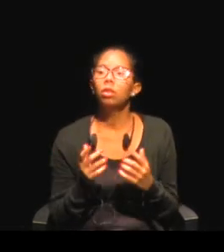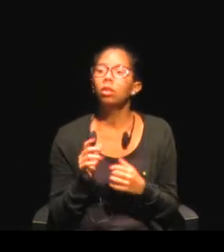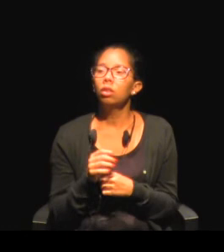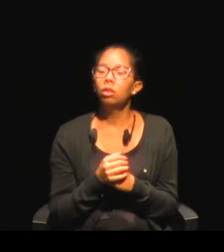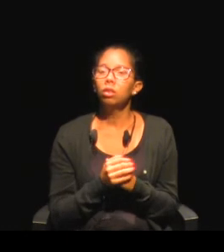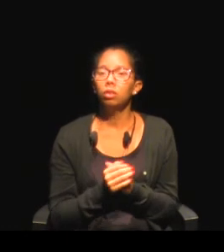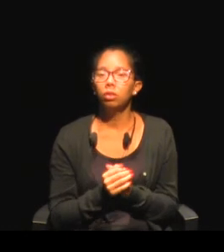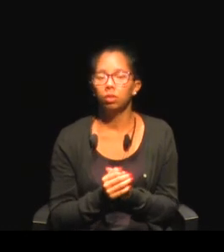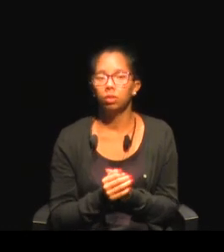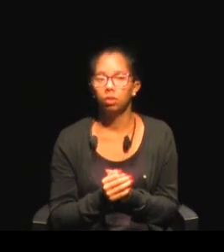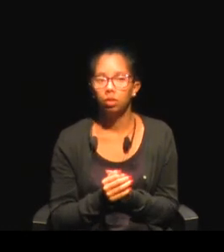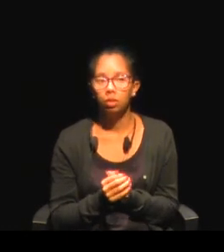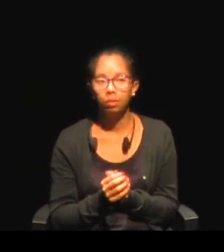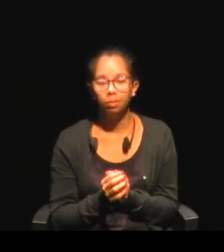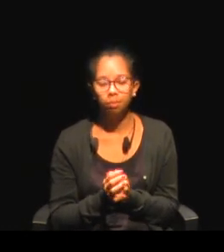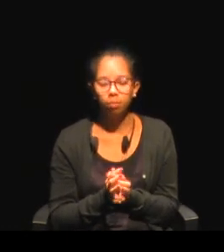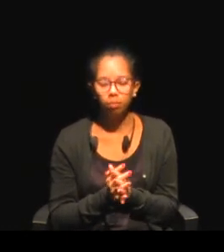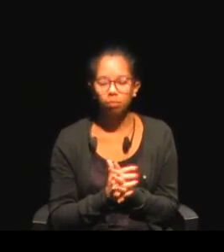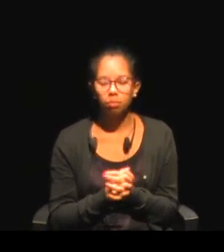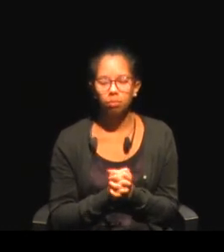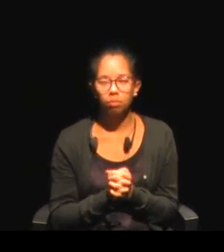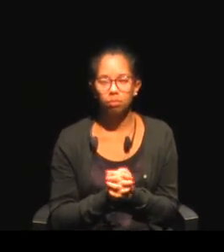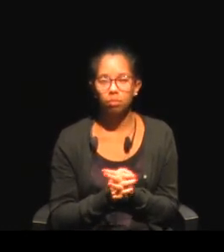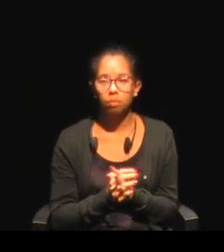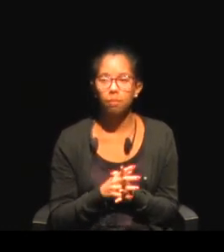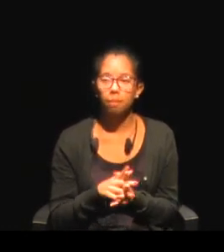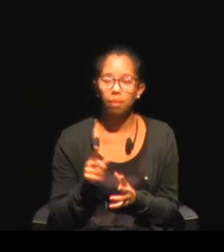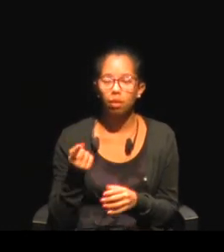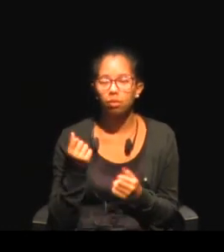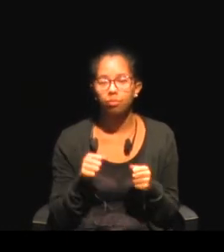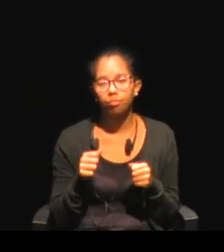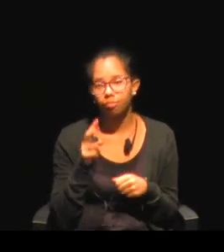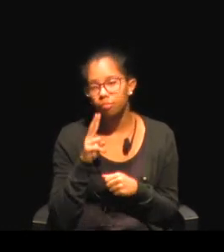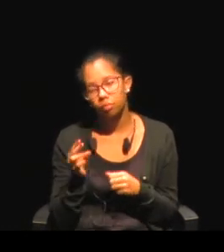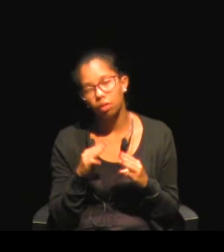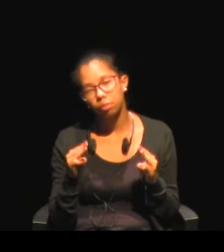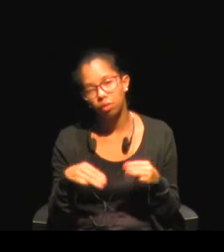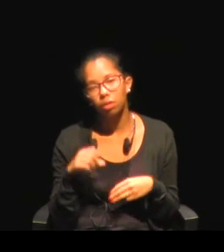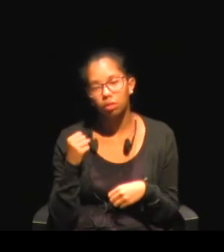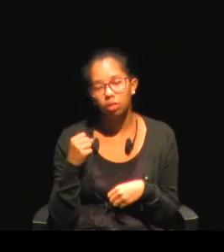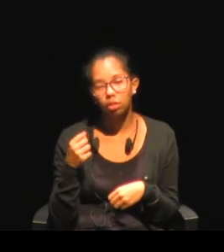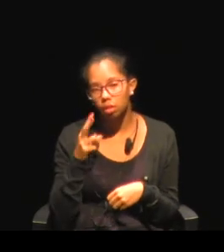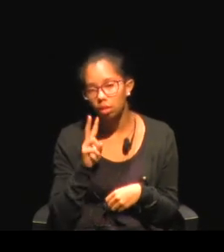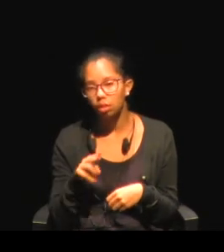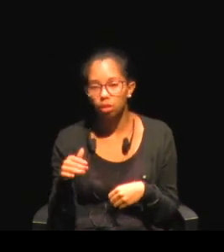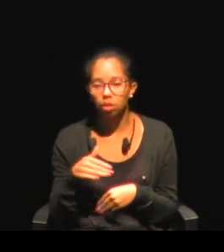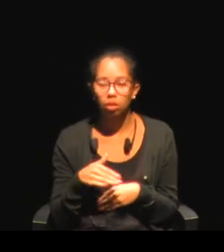espaço aberto aqui assim, e as tais construções com os avarandados em volta e as ruas aqui.